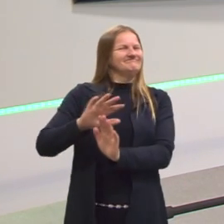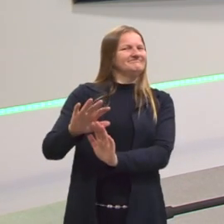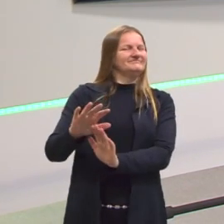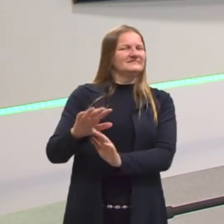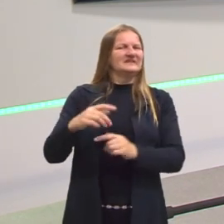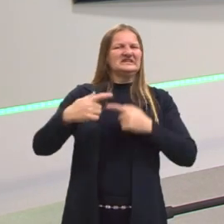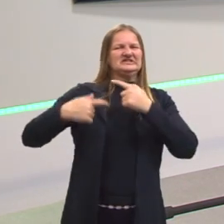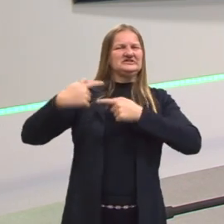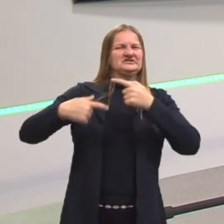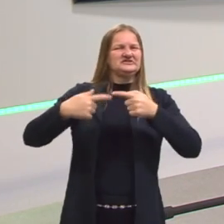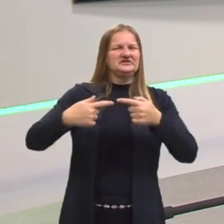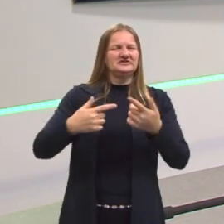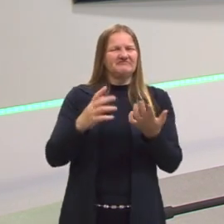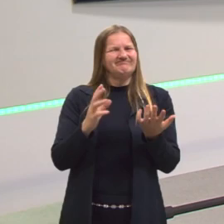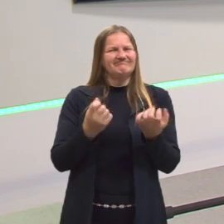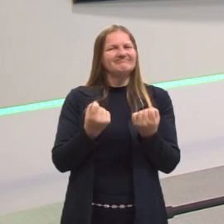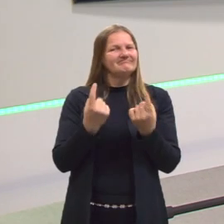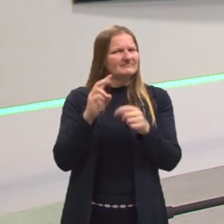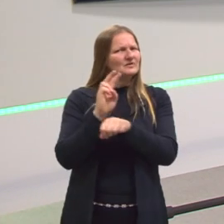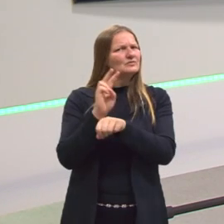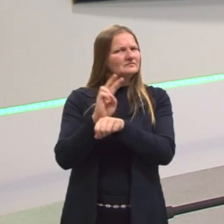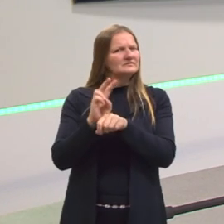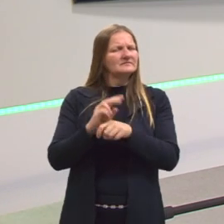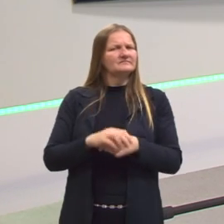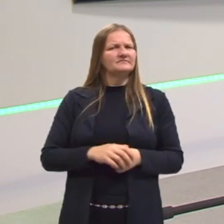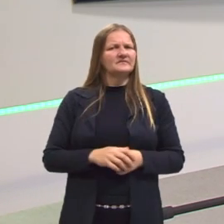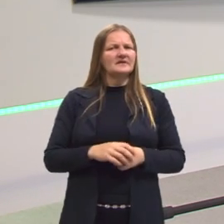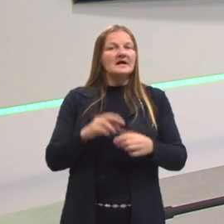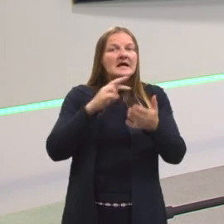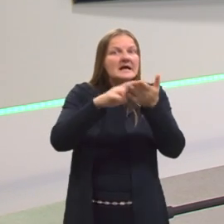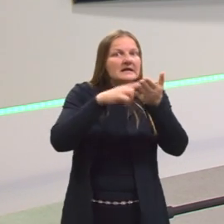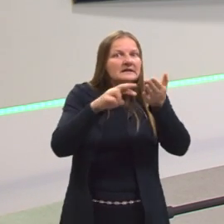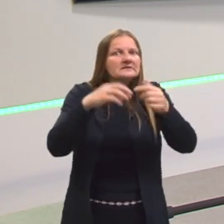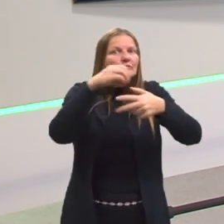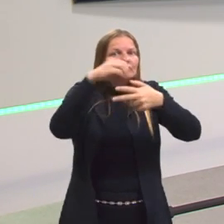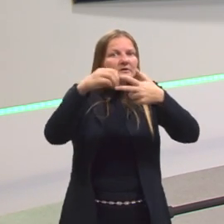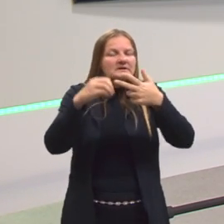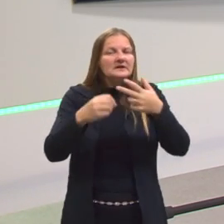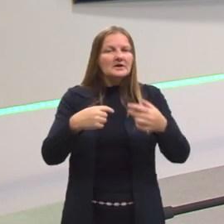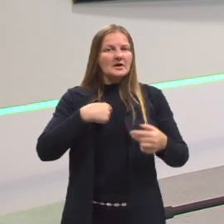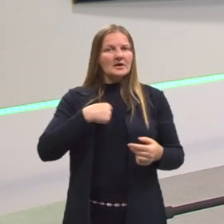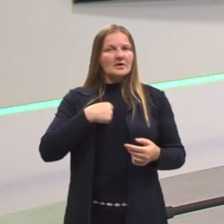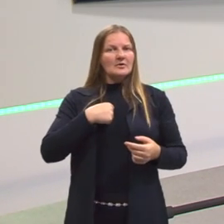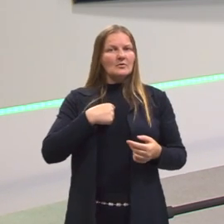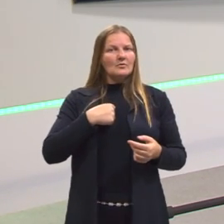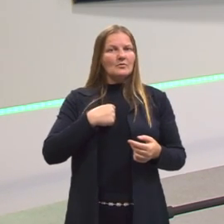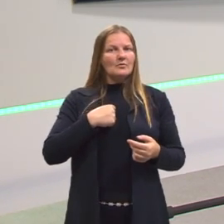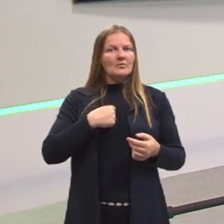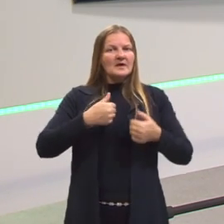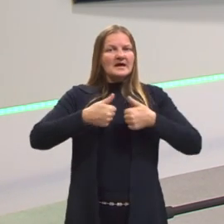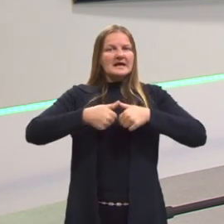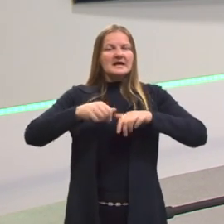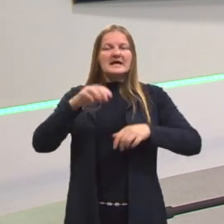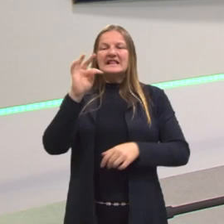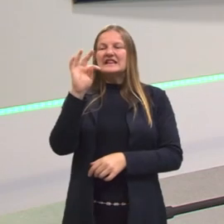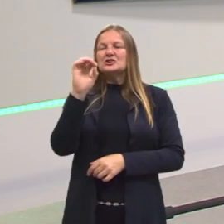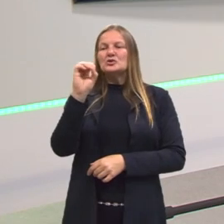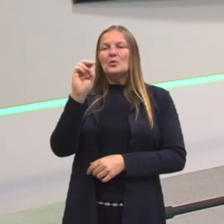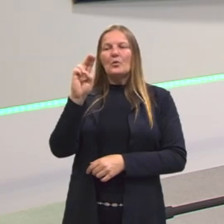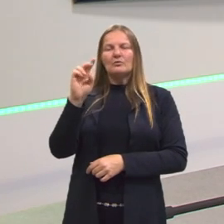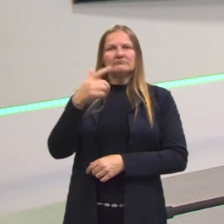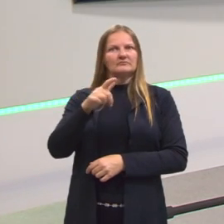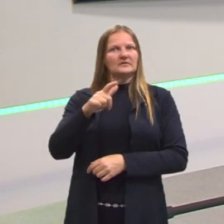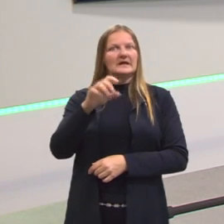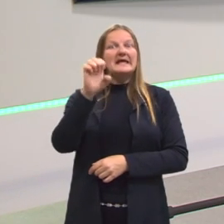gírias na redação do Enem não é eu tô eu estou Então